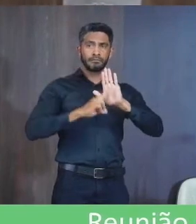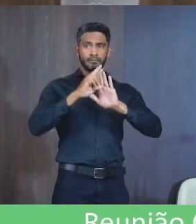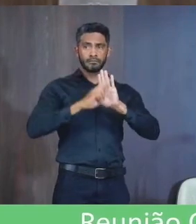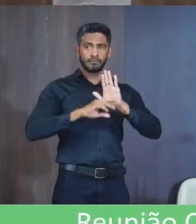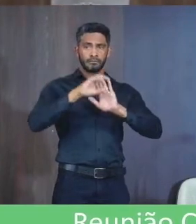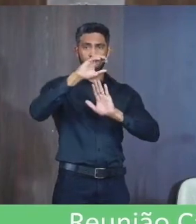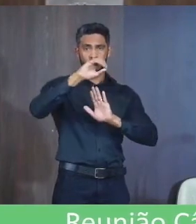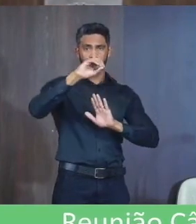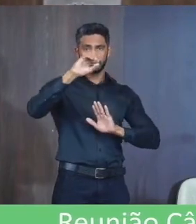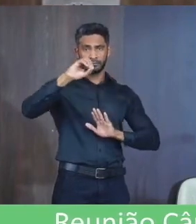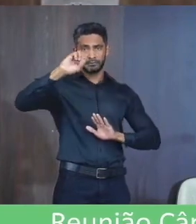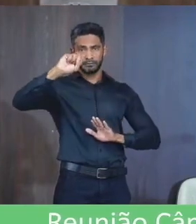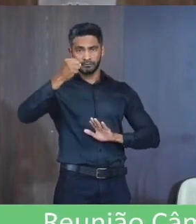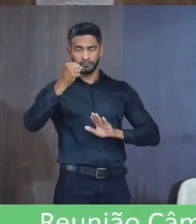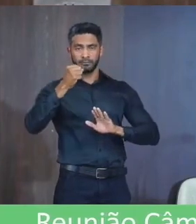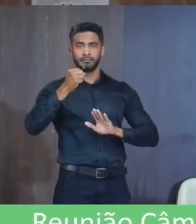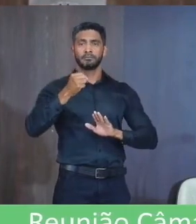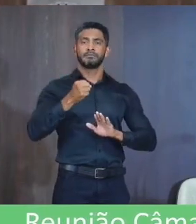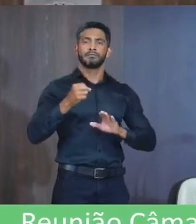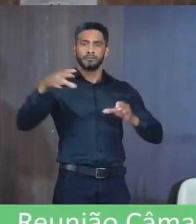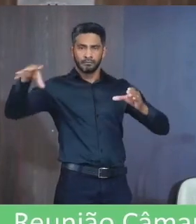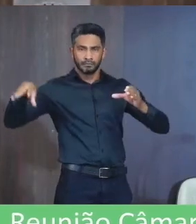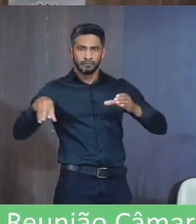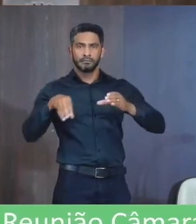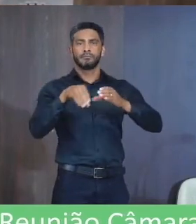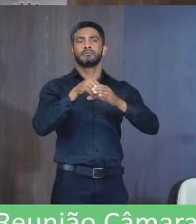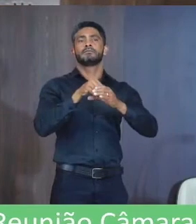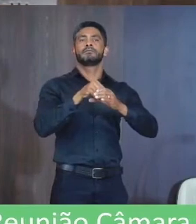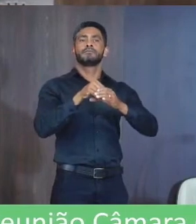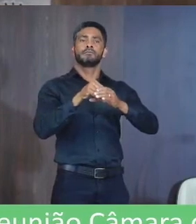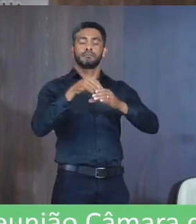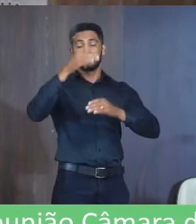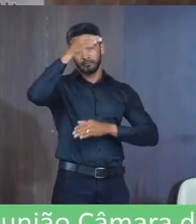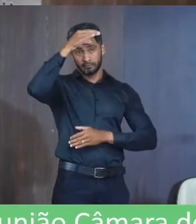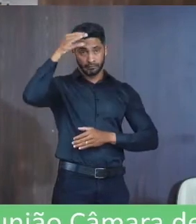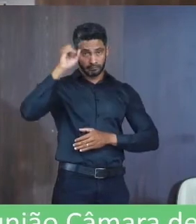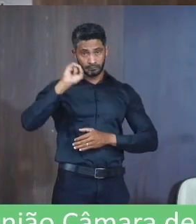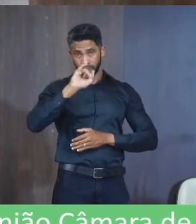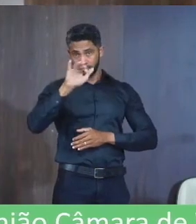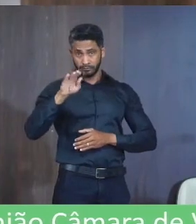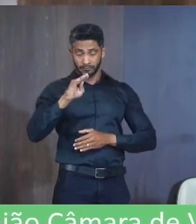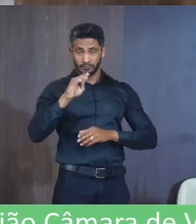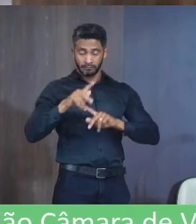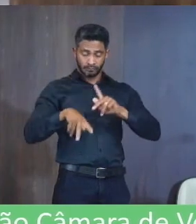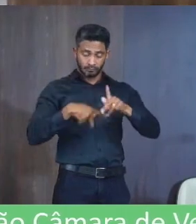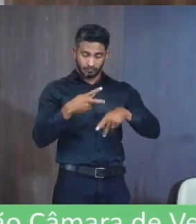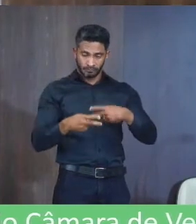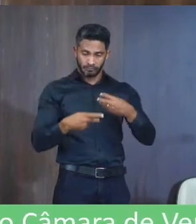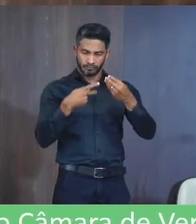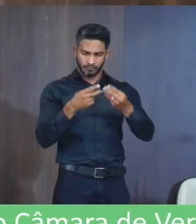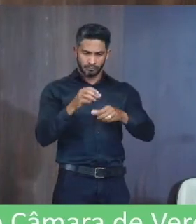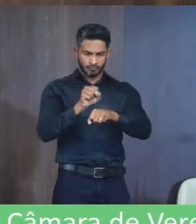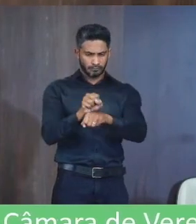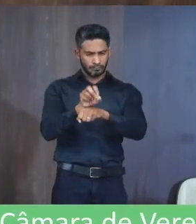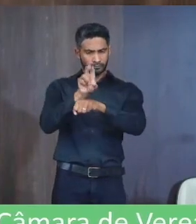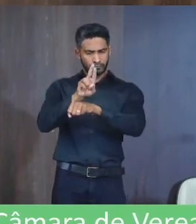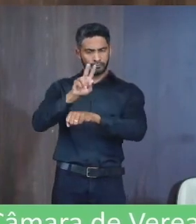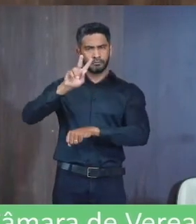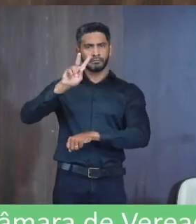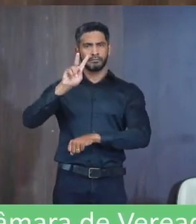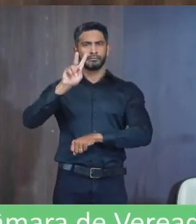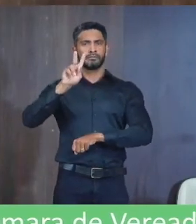008-2022 Institui, no âmbito da Câmara Municipal O Prêmio Dr. Wellington Campos